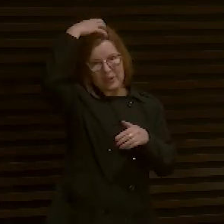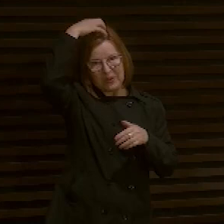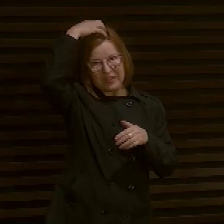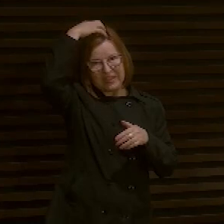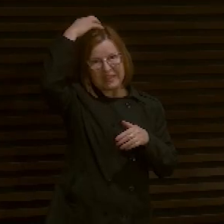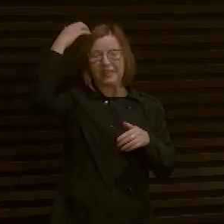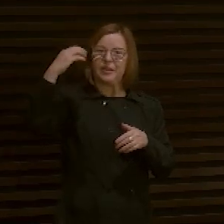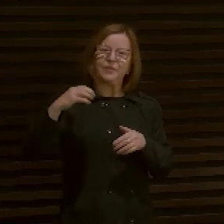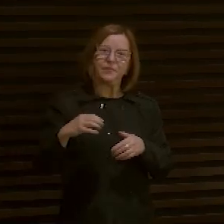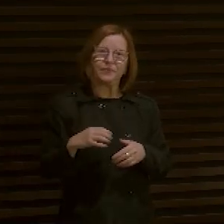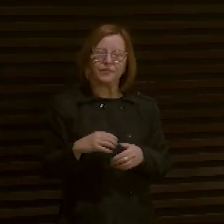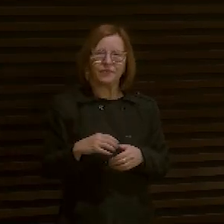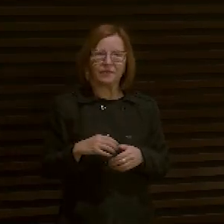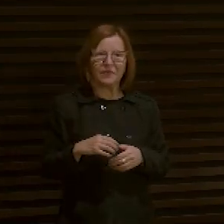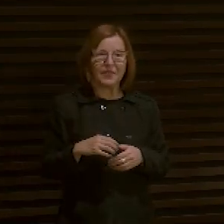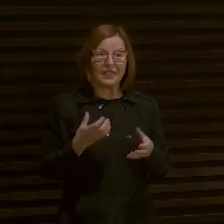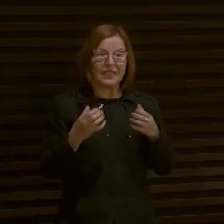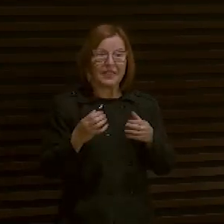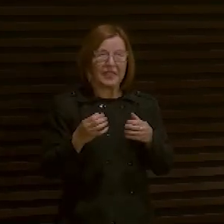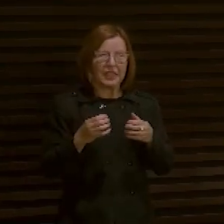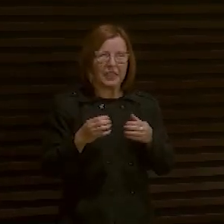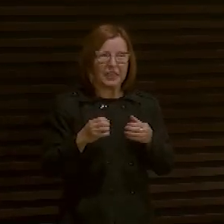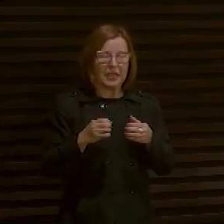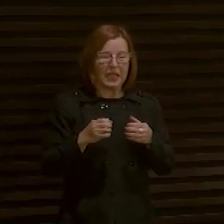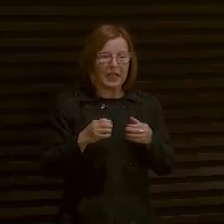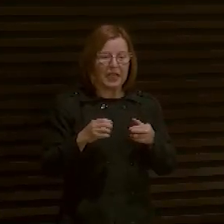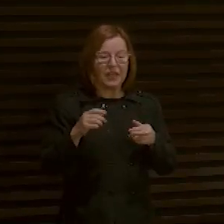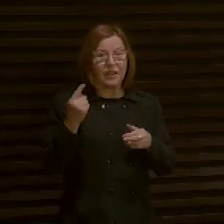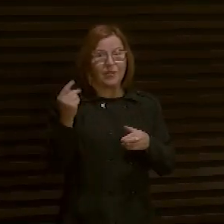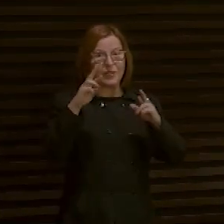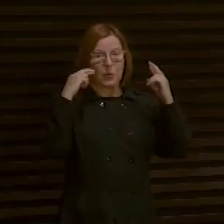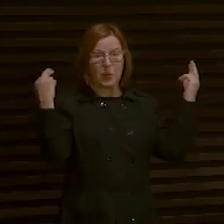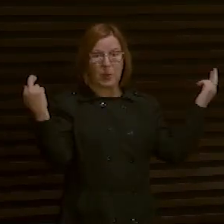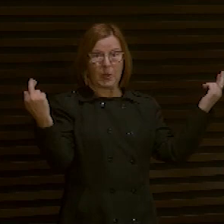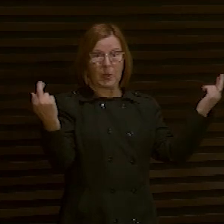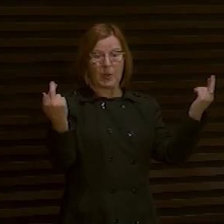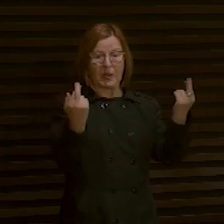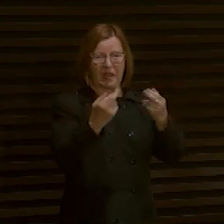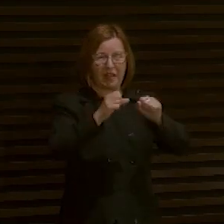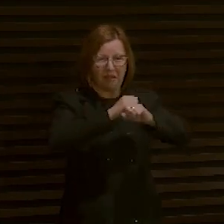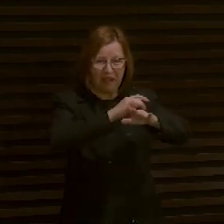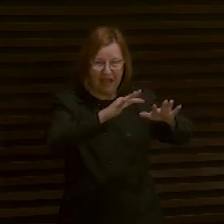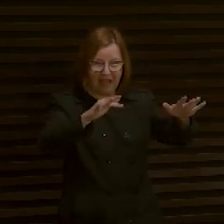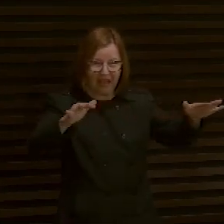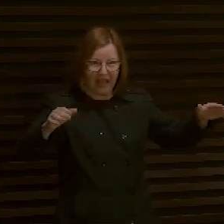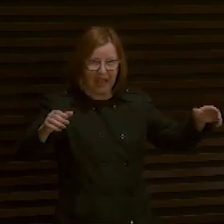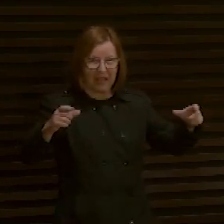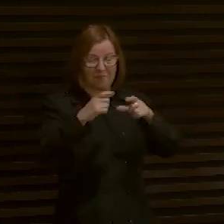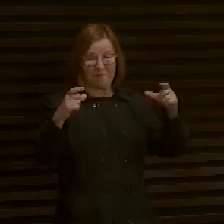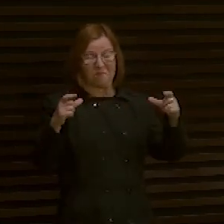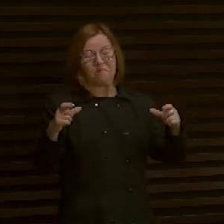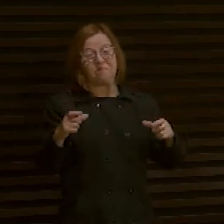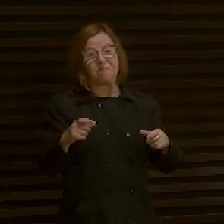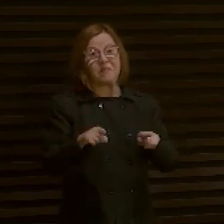ele tinha sonhos expansionistas, ele queria aumentar o seu território, ele era inimigo do povo de Deus,